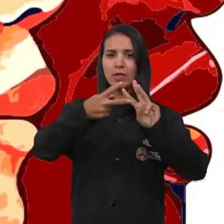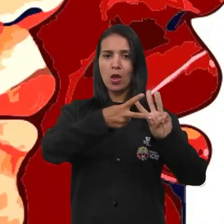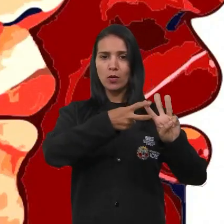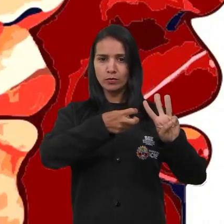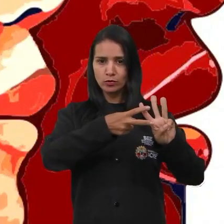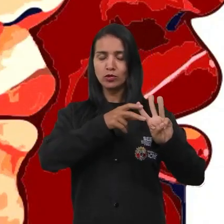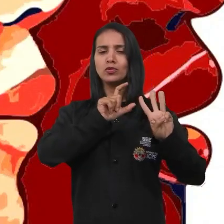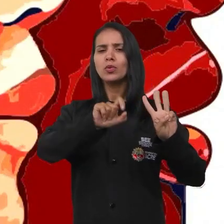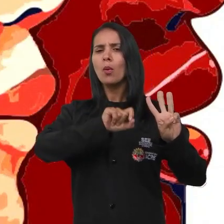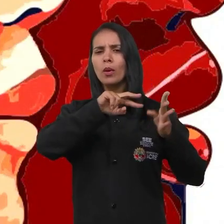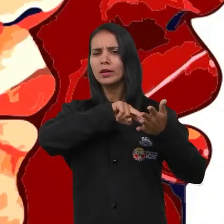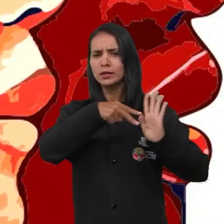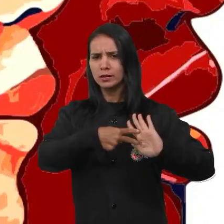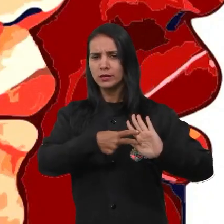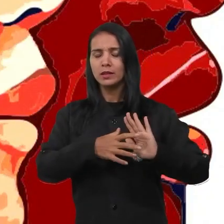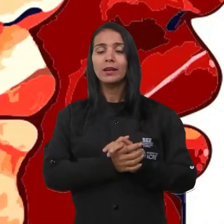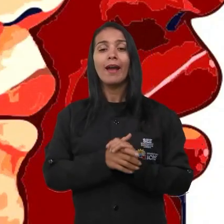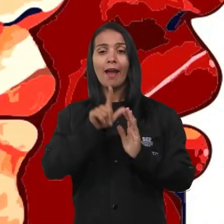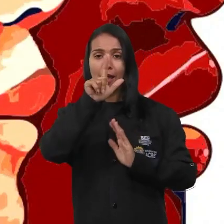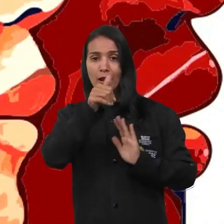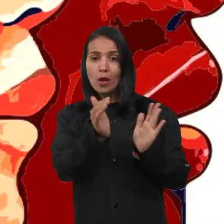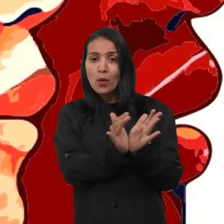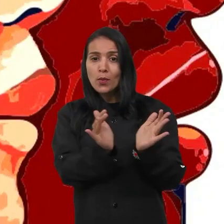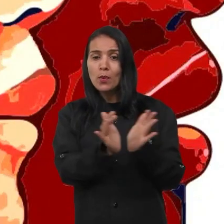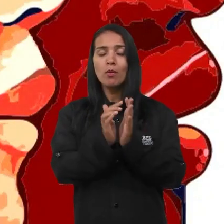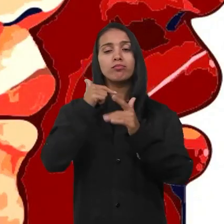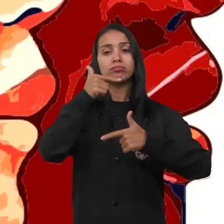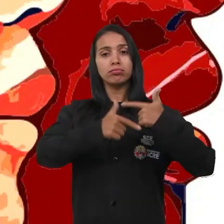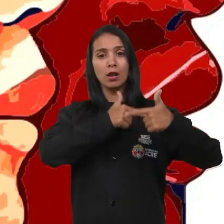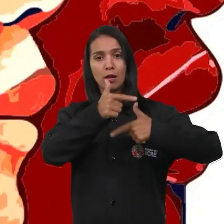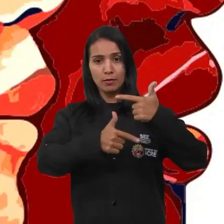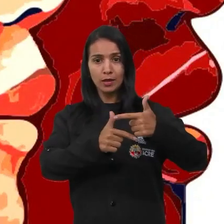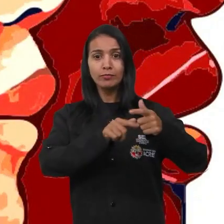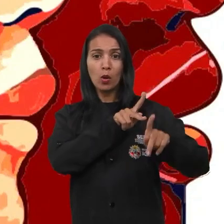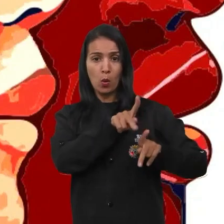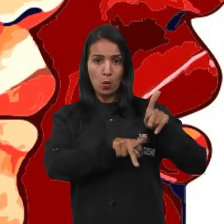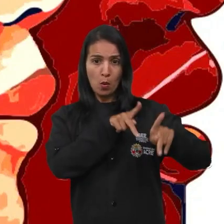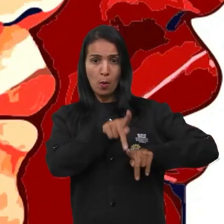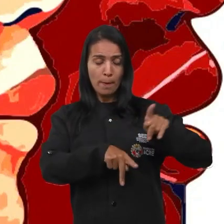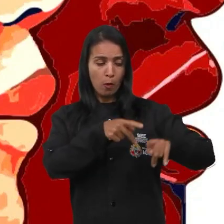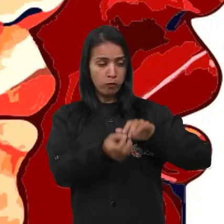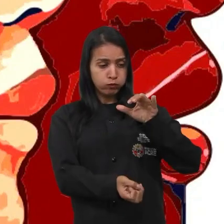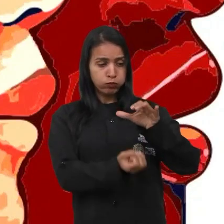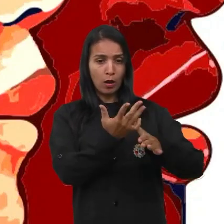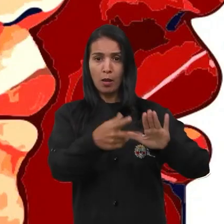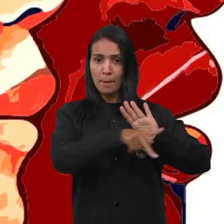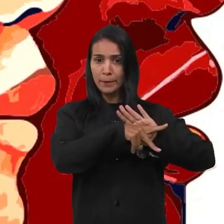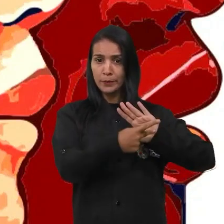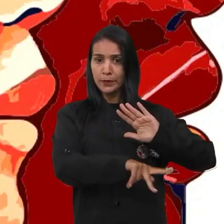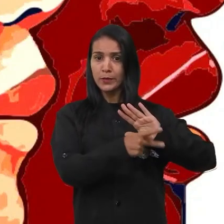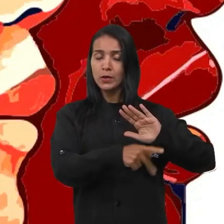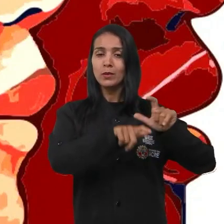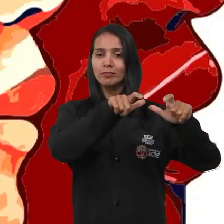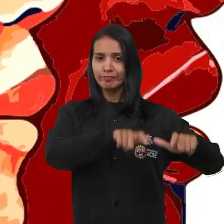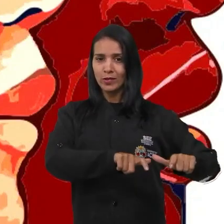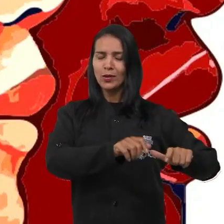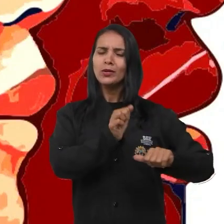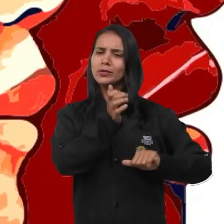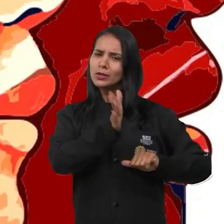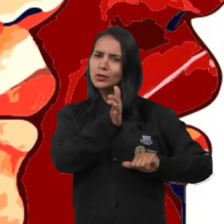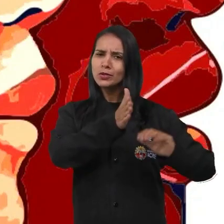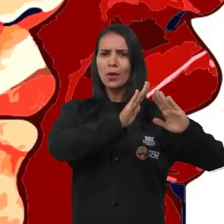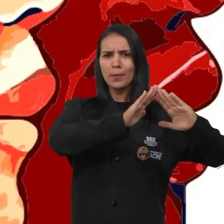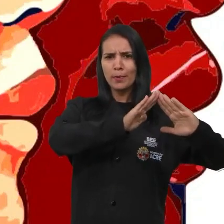indígena, pessoal? São os povos originários, olha que interessante, os povos originários que já habitavam